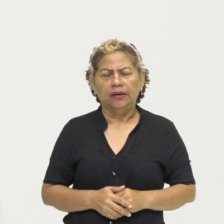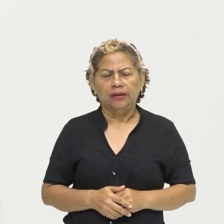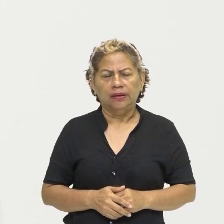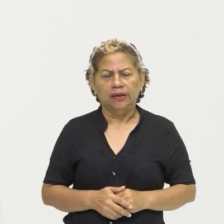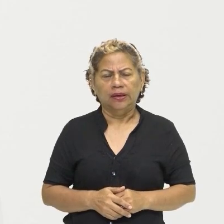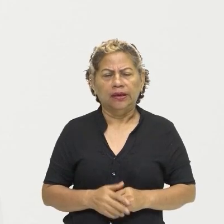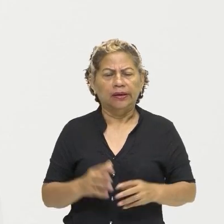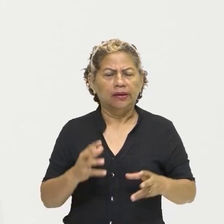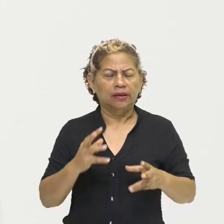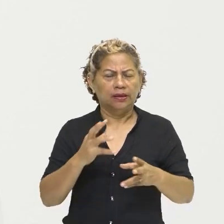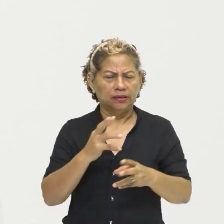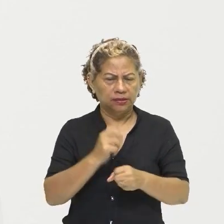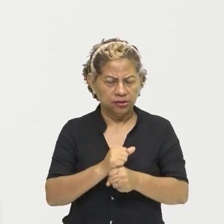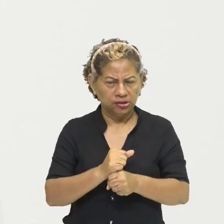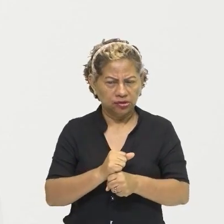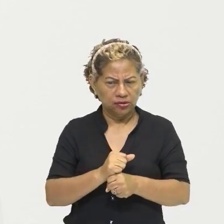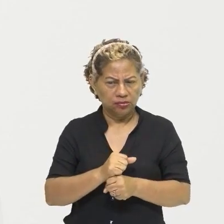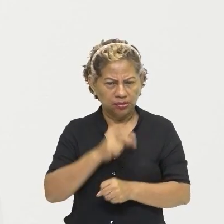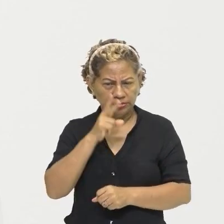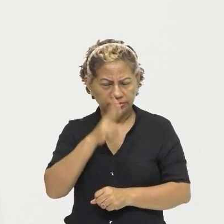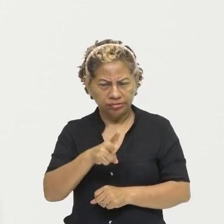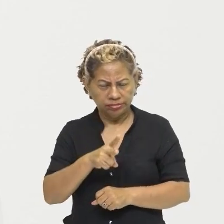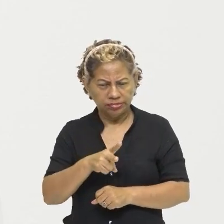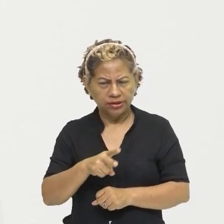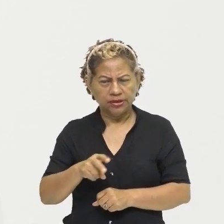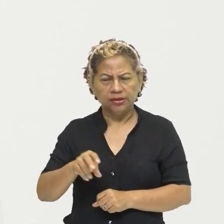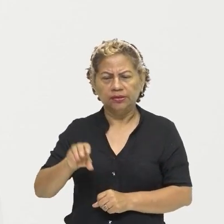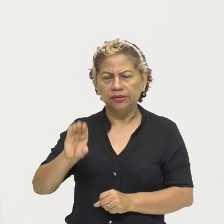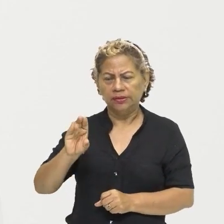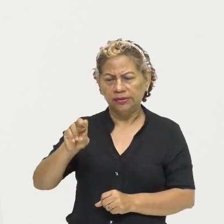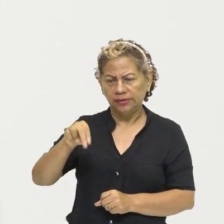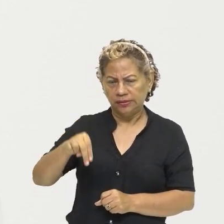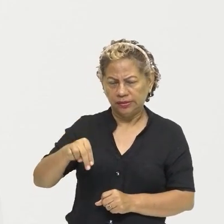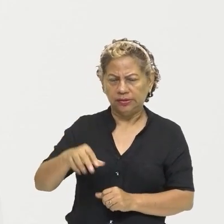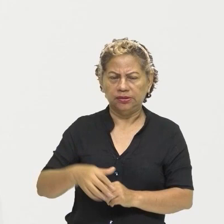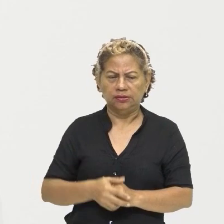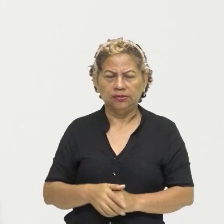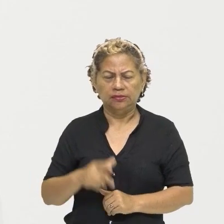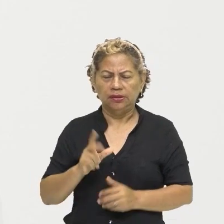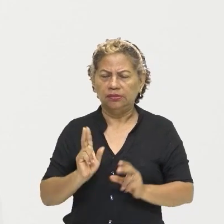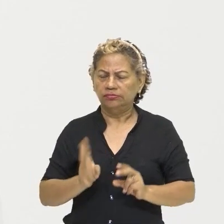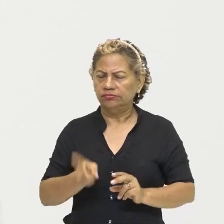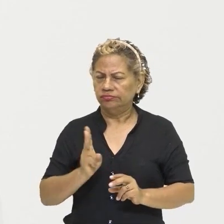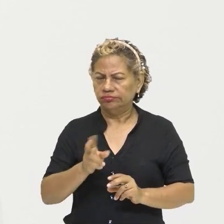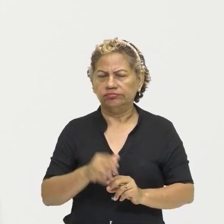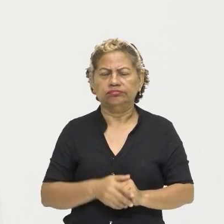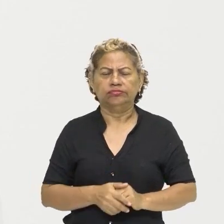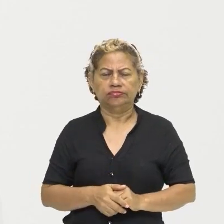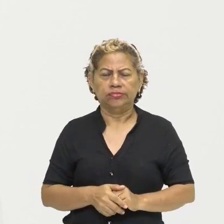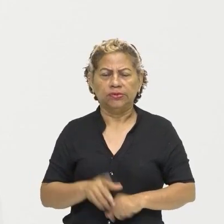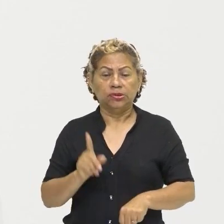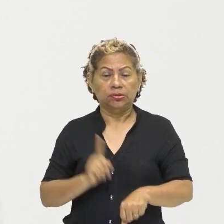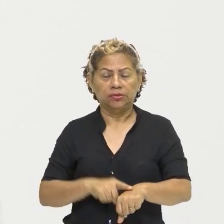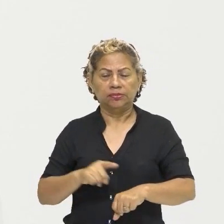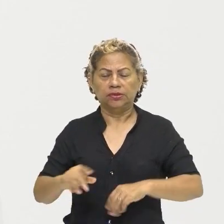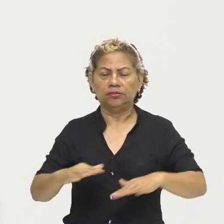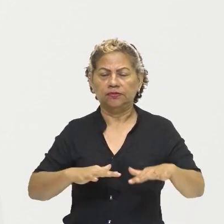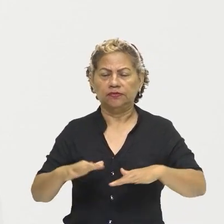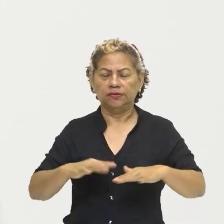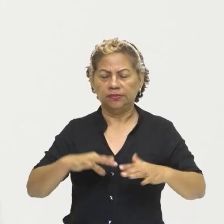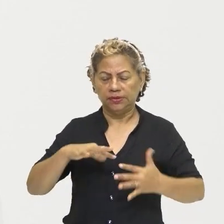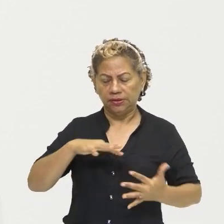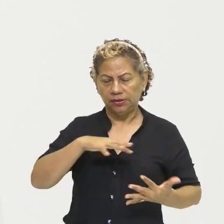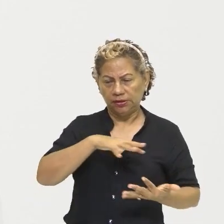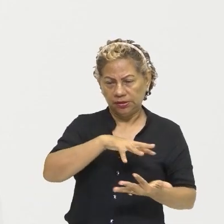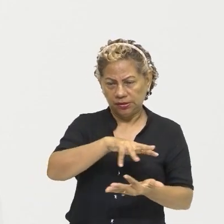a soma da energia potencial mais a energia cinética. Essa soma se mantém constante durante o movimento da Terra, porque